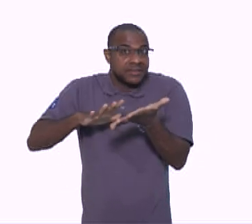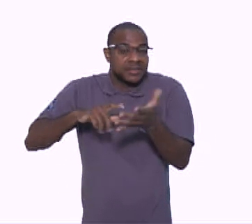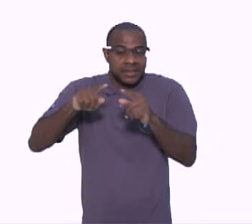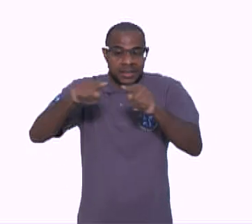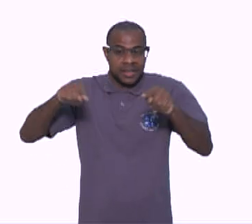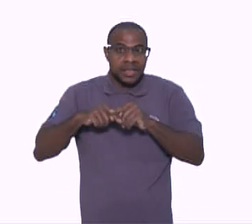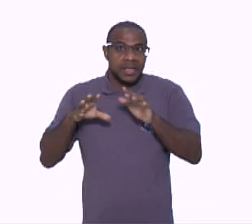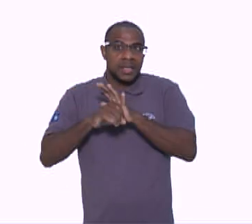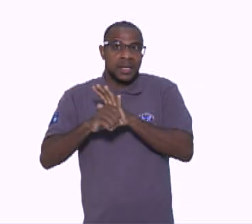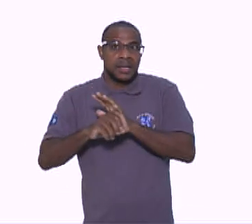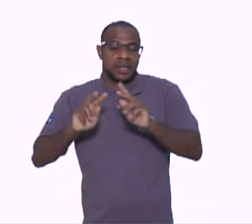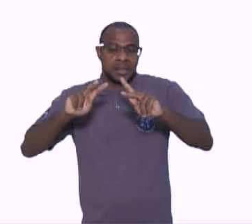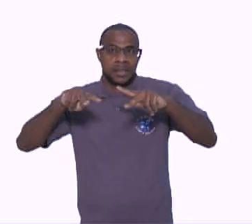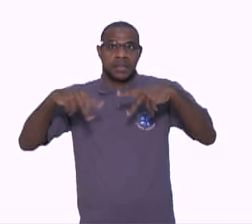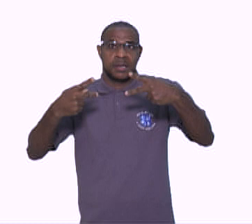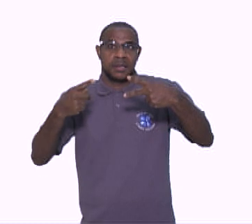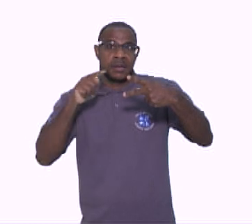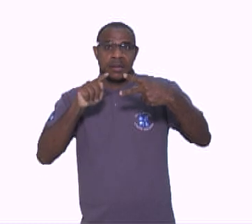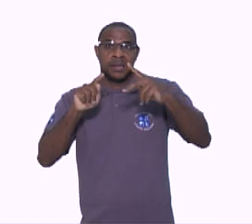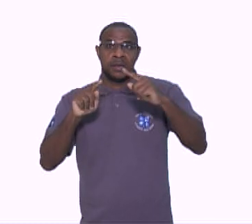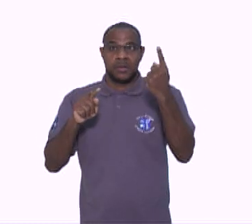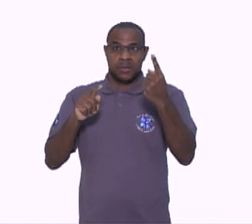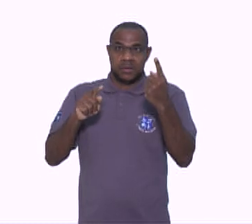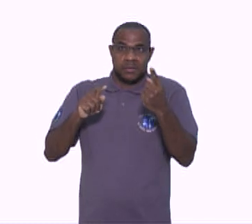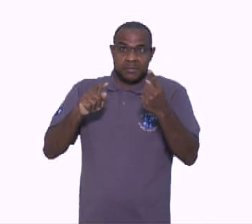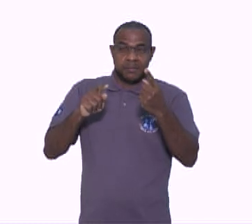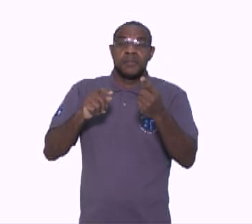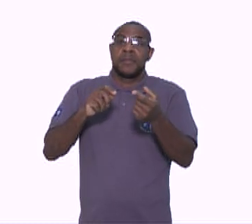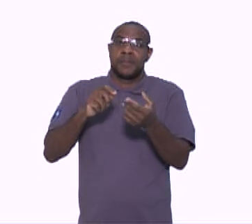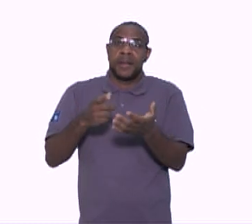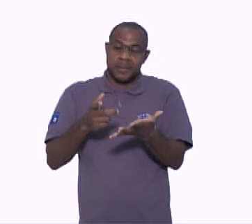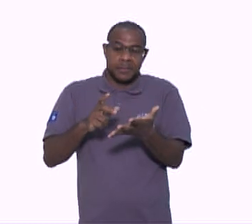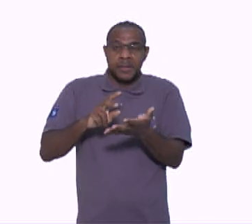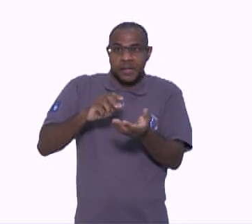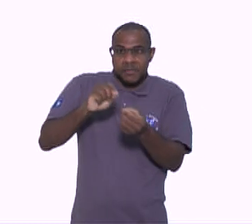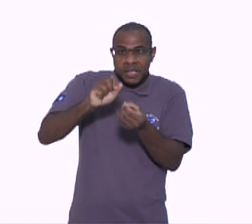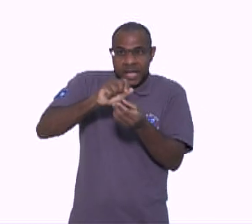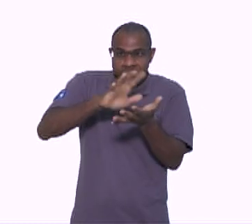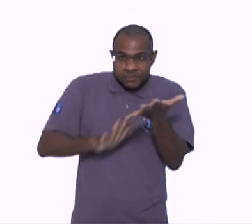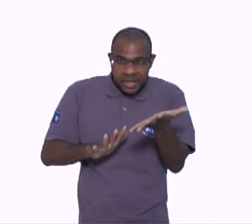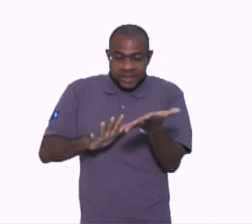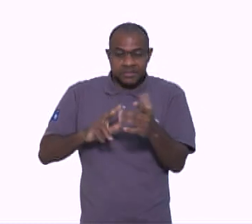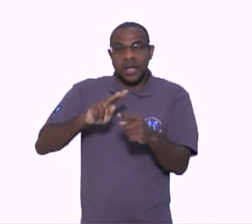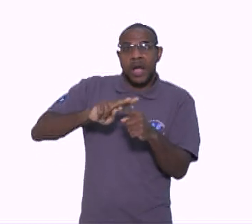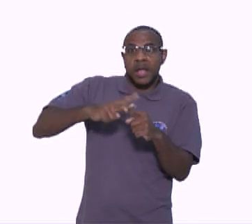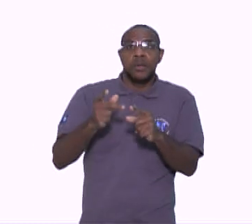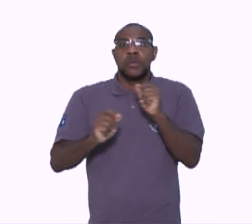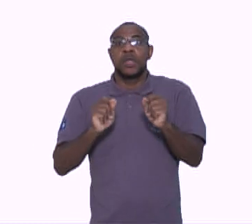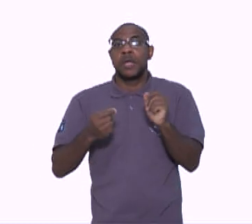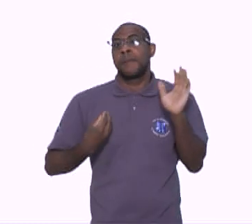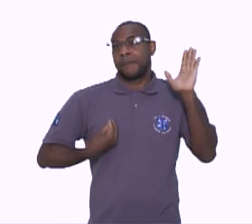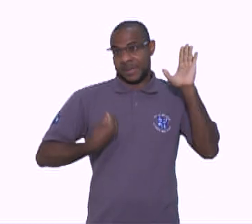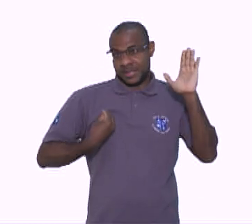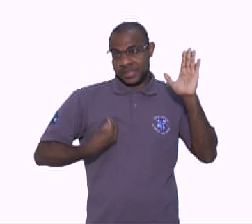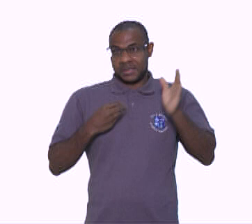Classroom para marcar a sua presença. Caso tenha dúvidas, entre em contato com o seu